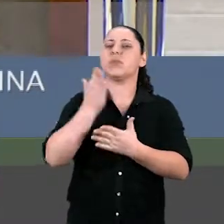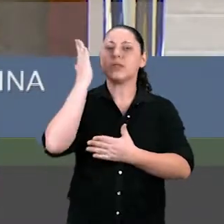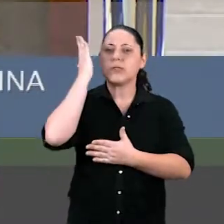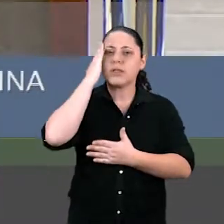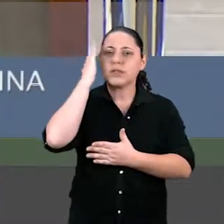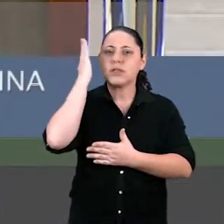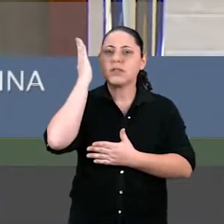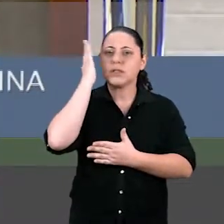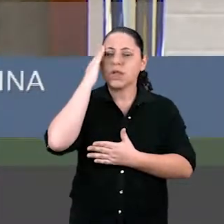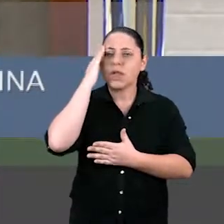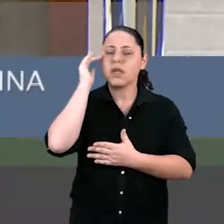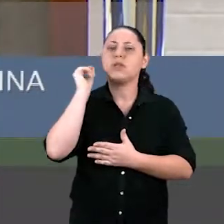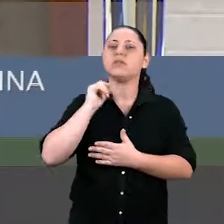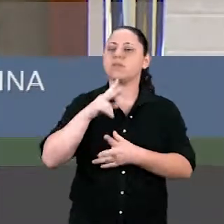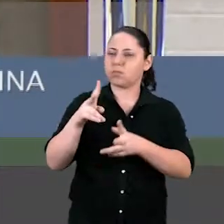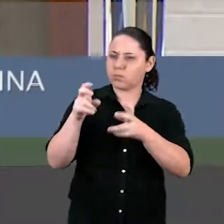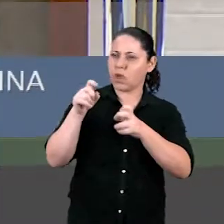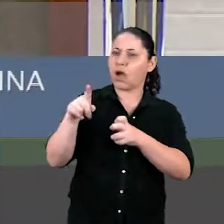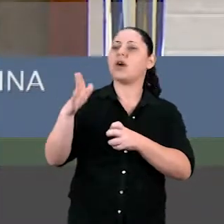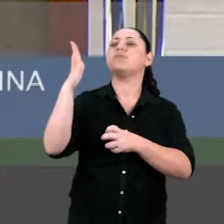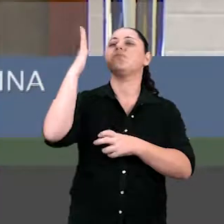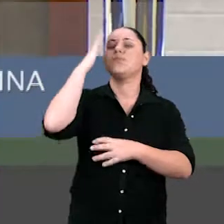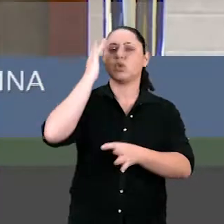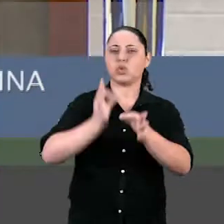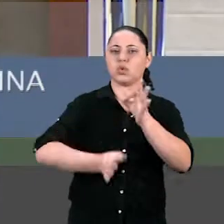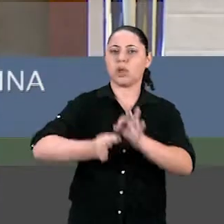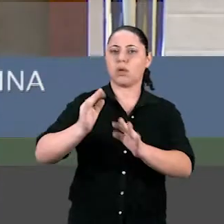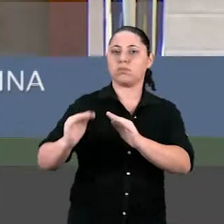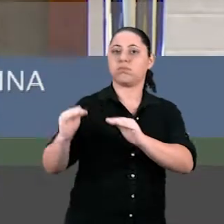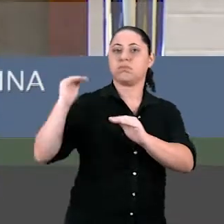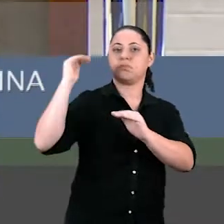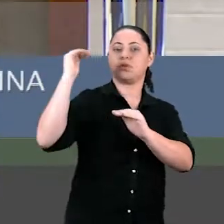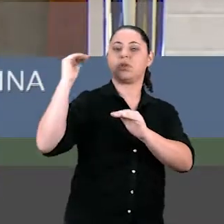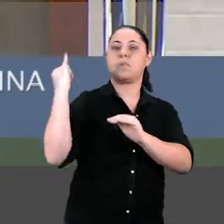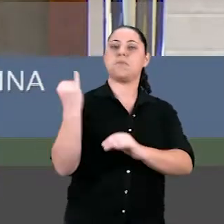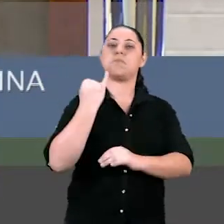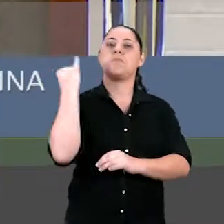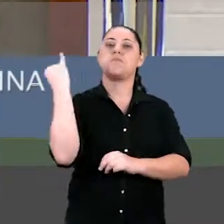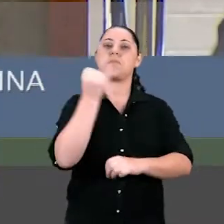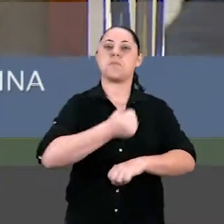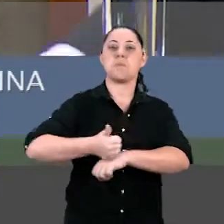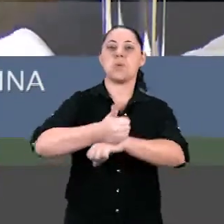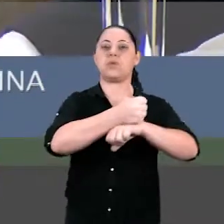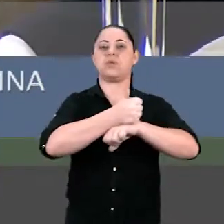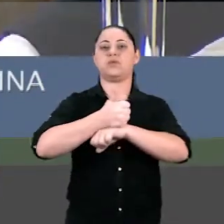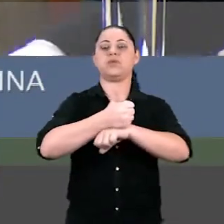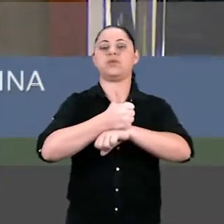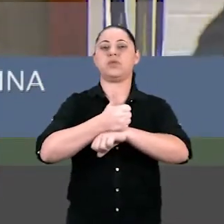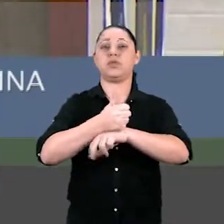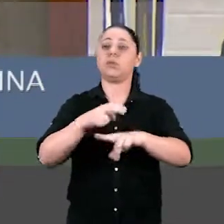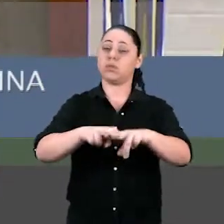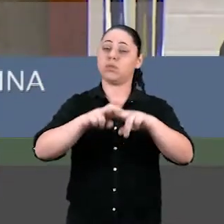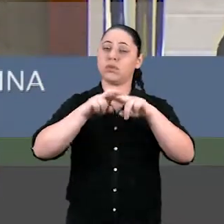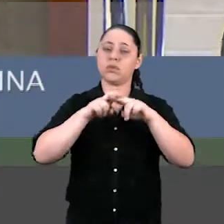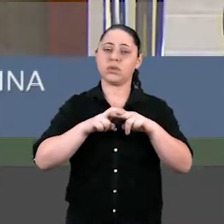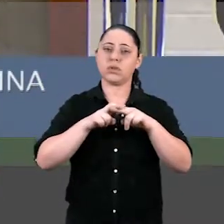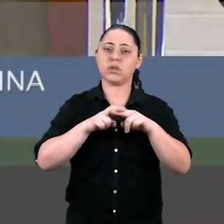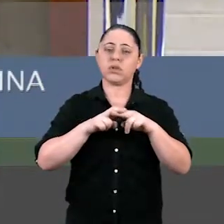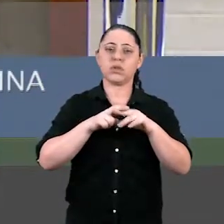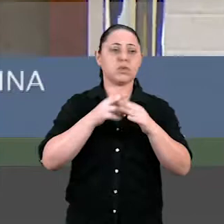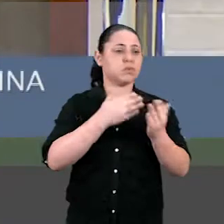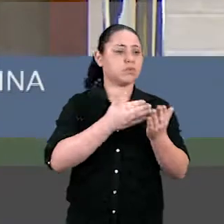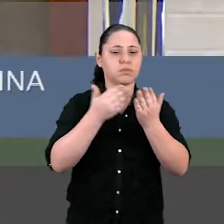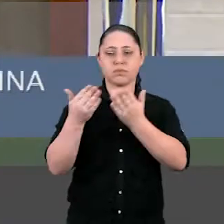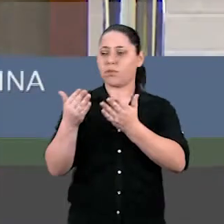posso reconhecer um magistrado do porte do Richard, né? Portanto, eu passo